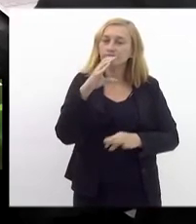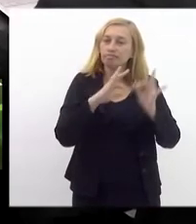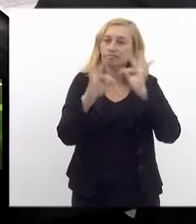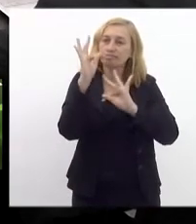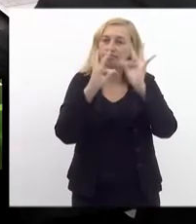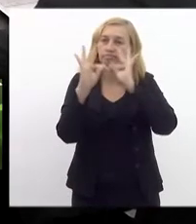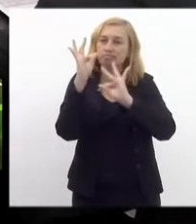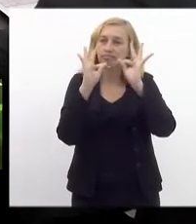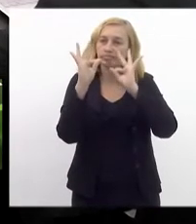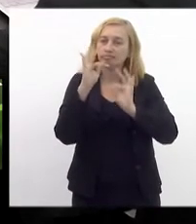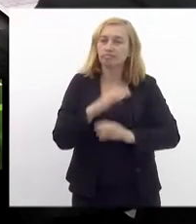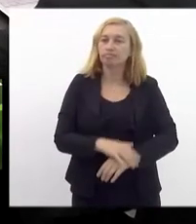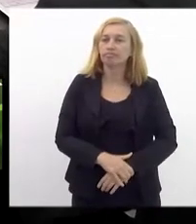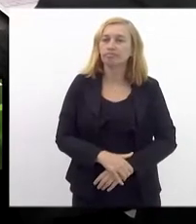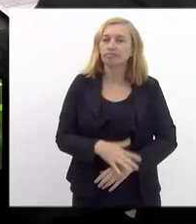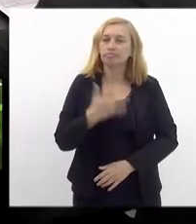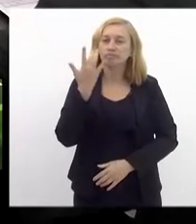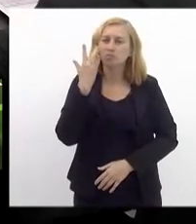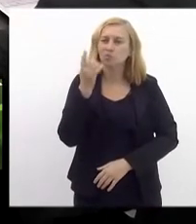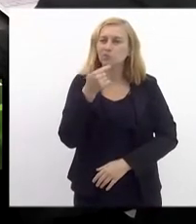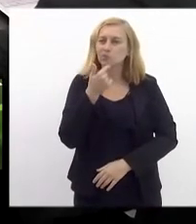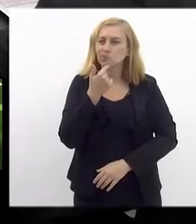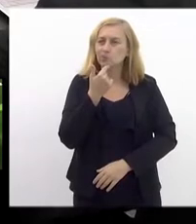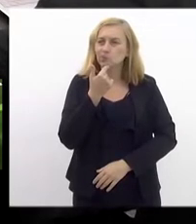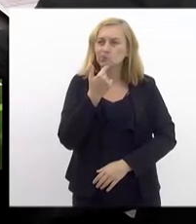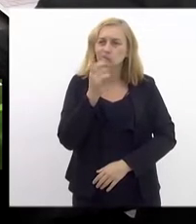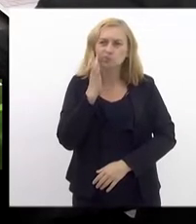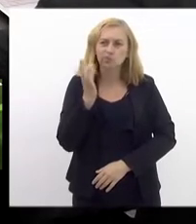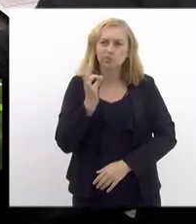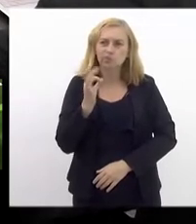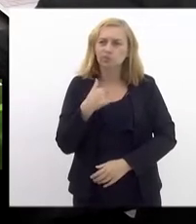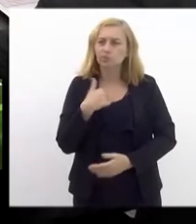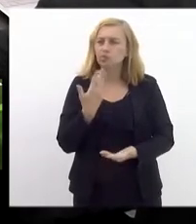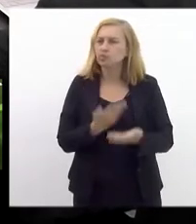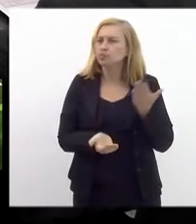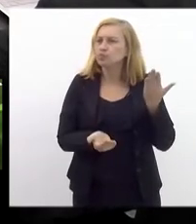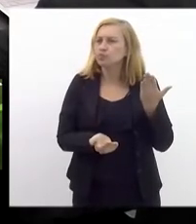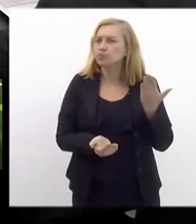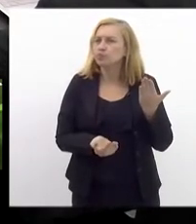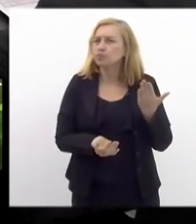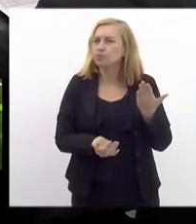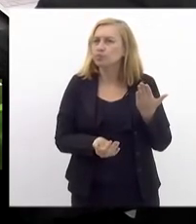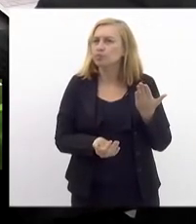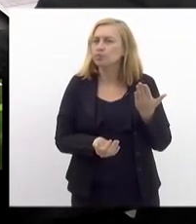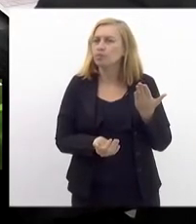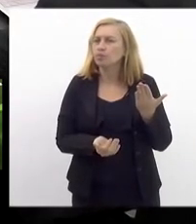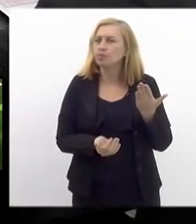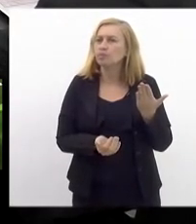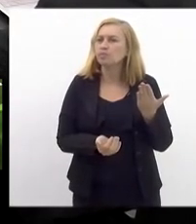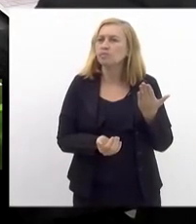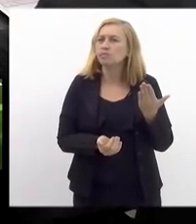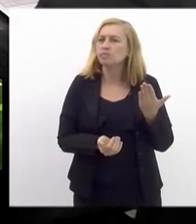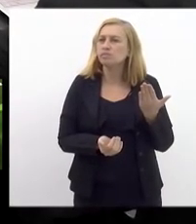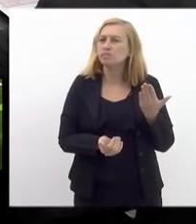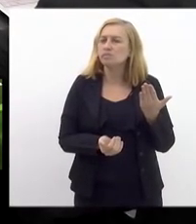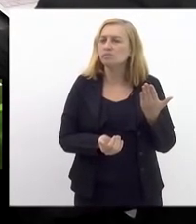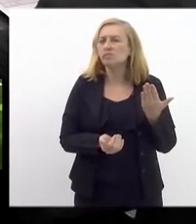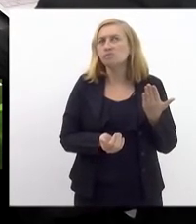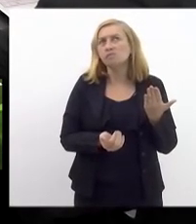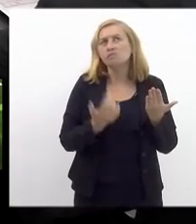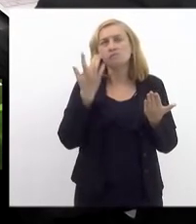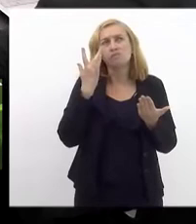questão do Conselho de Ciência e Tecnologia, eu acho que eu... Não sei se eu perdi aqui a minha... Talvez eu tenha retirado a